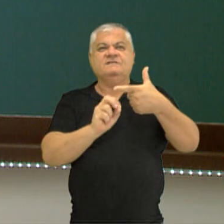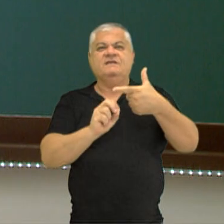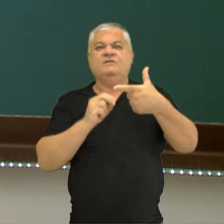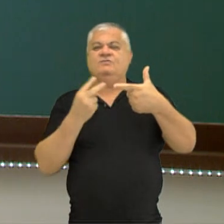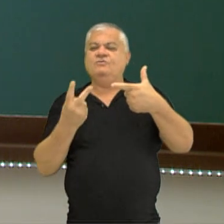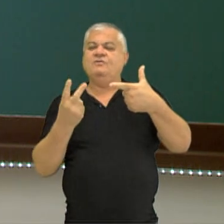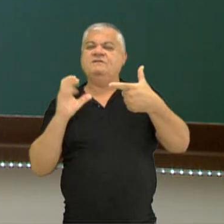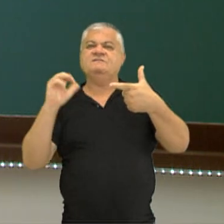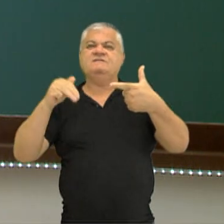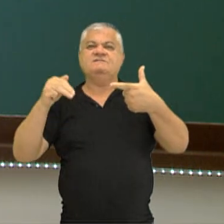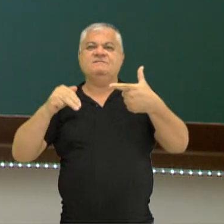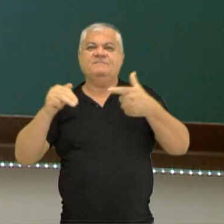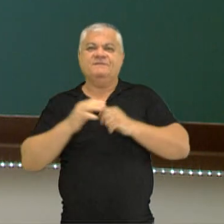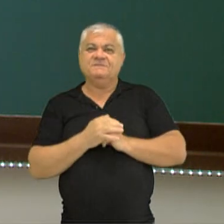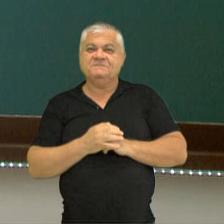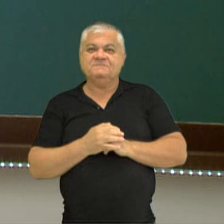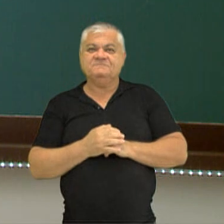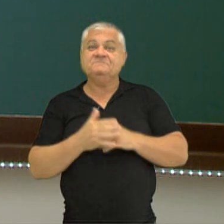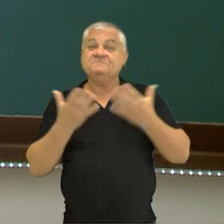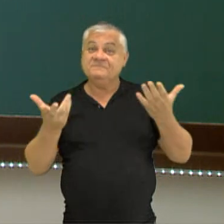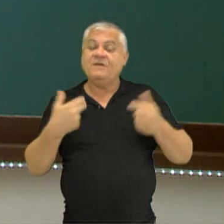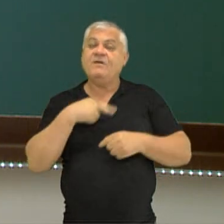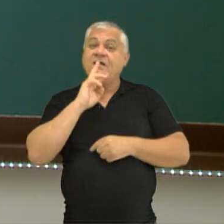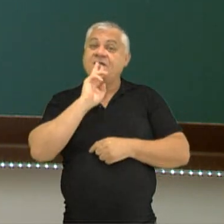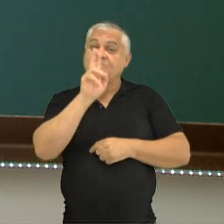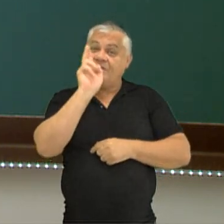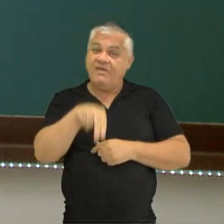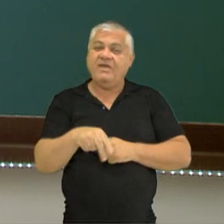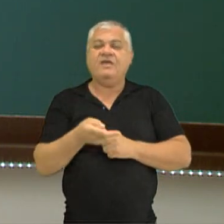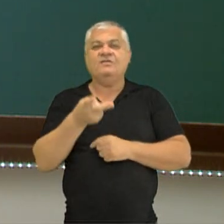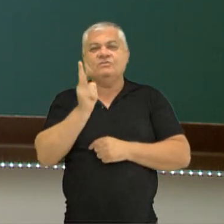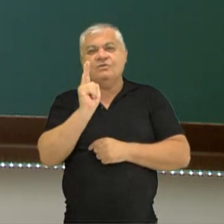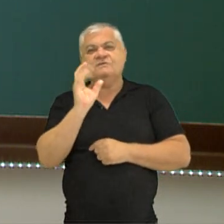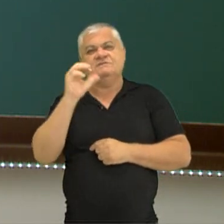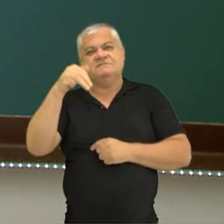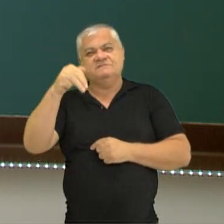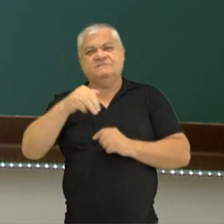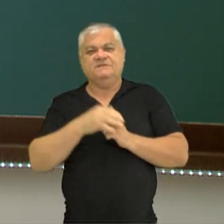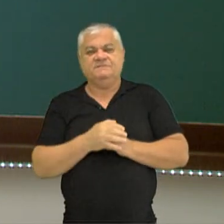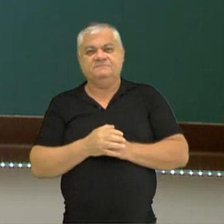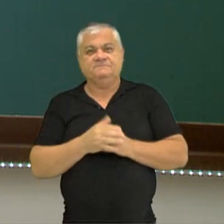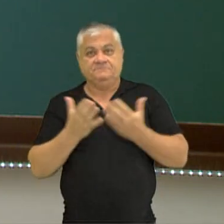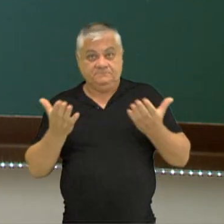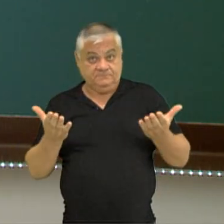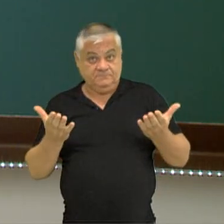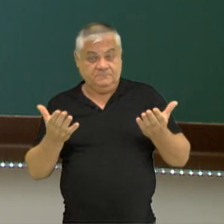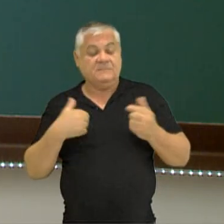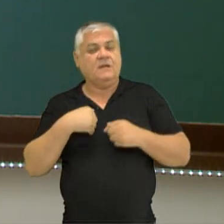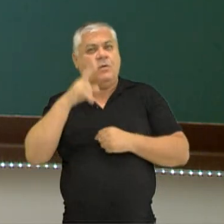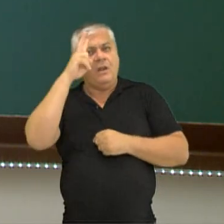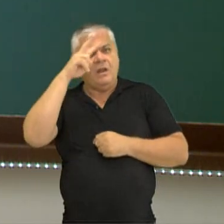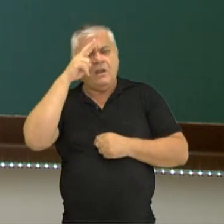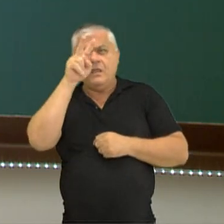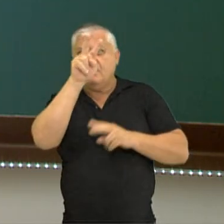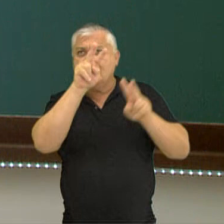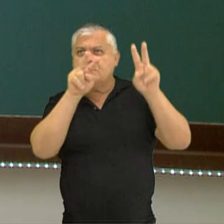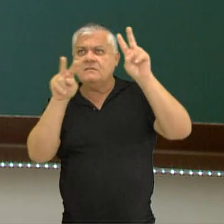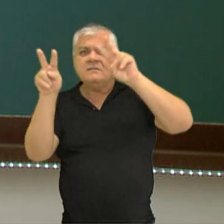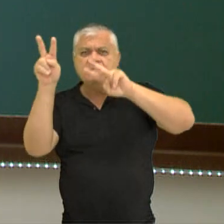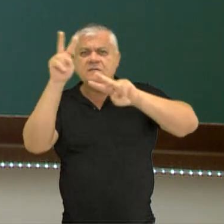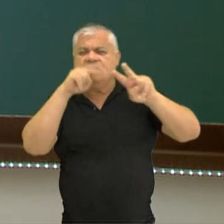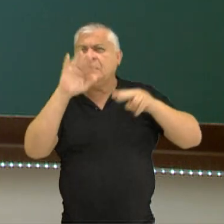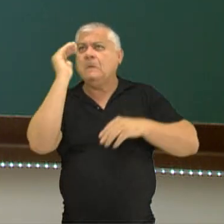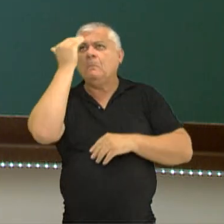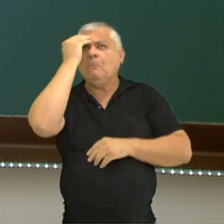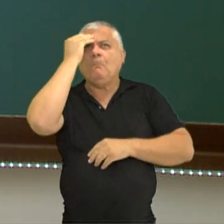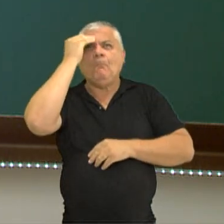2 centímetros. Então, portanto, a resposta que a gente estava procurando, 2 centímetros. Então, seja, às vezes você lê o exercício e diz, nossa, não entendi